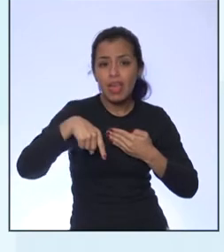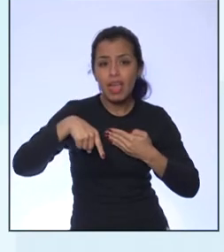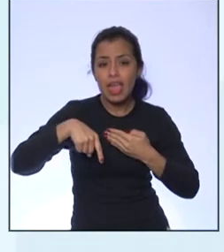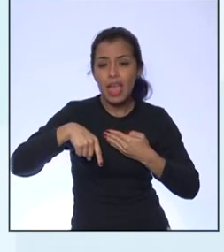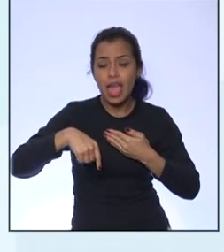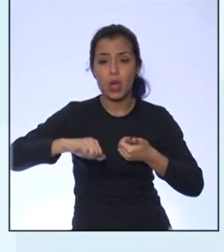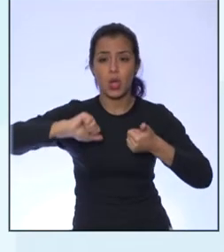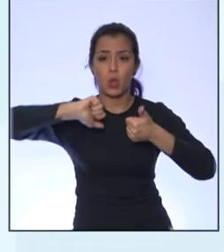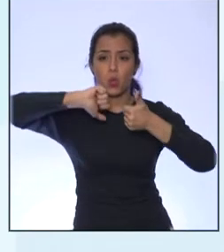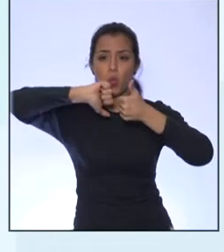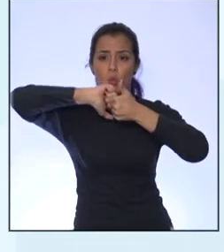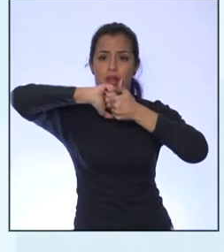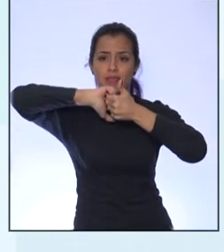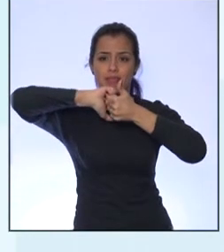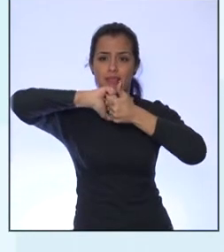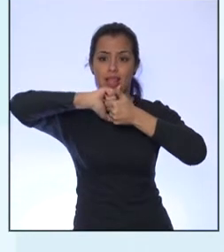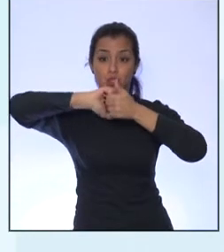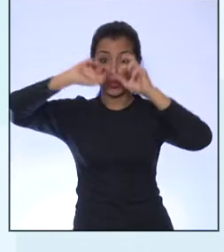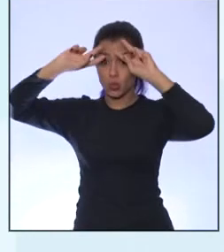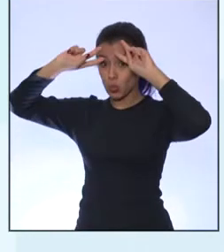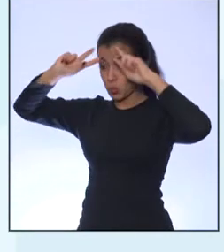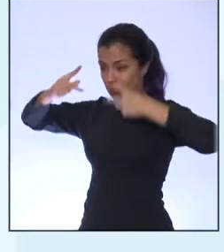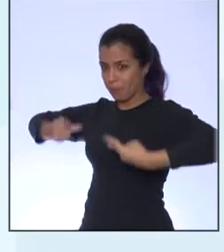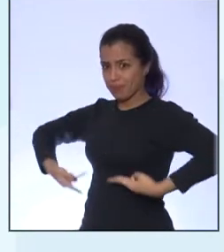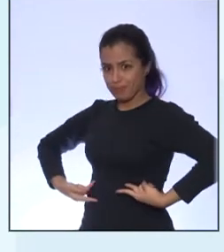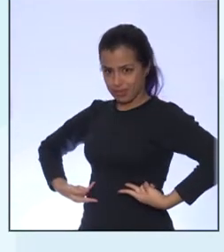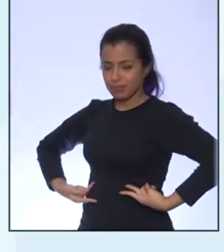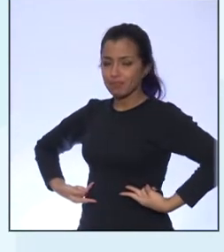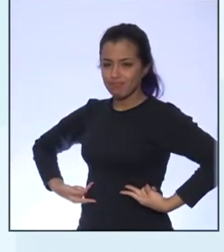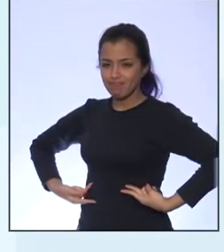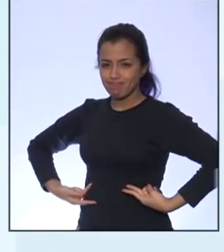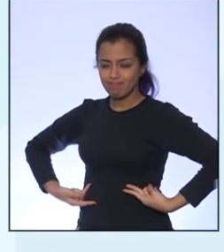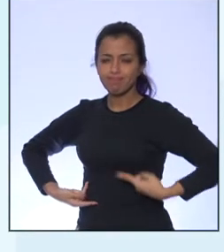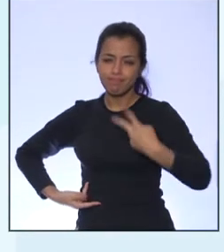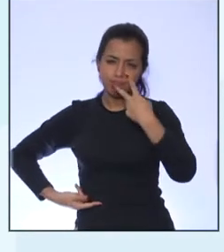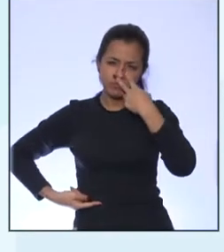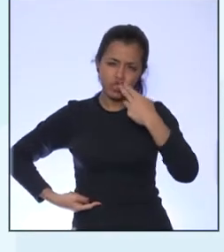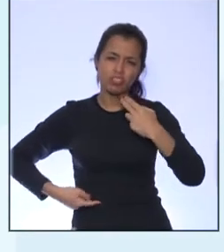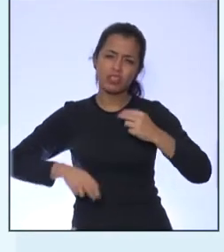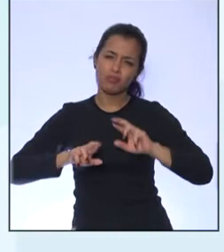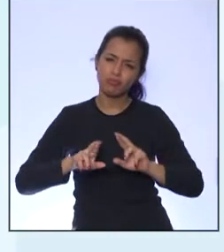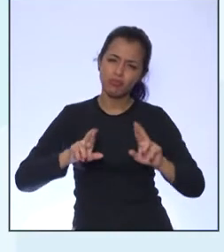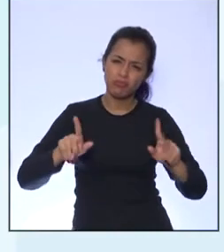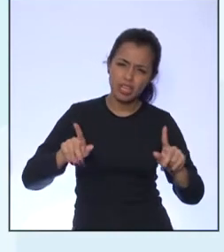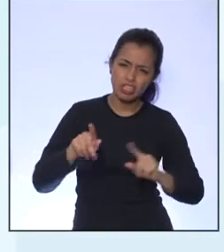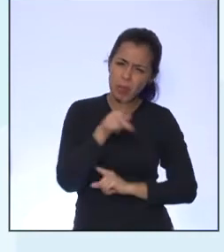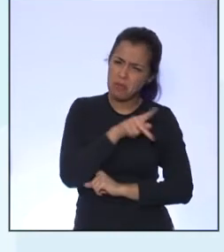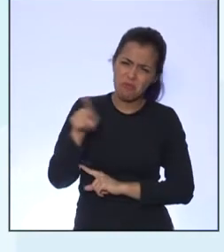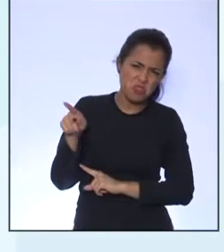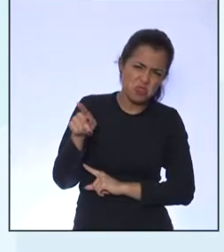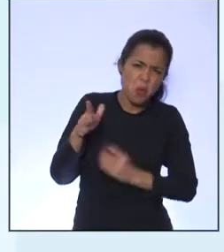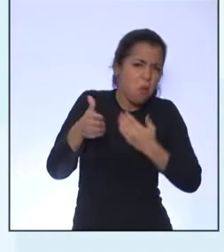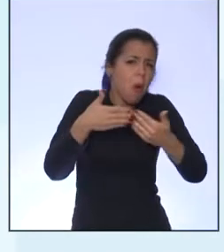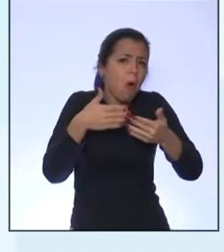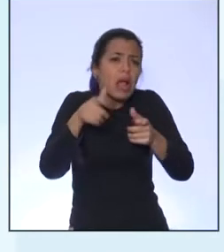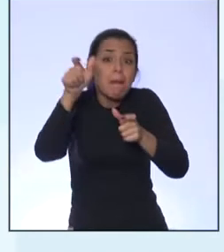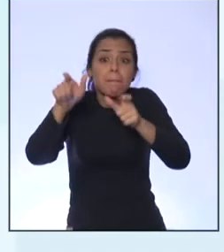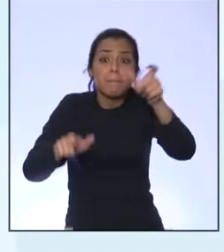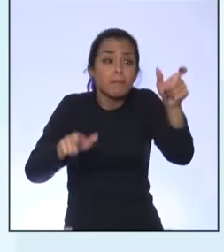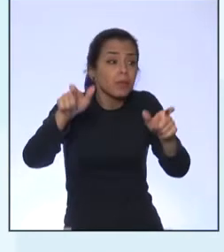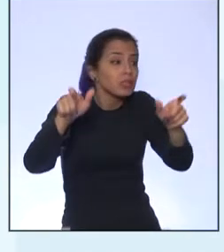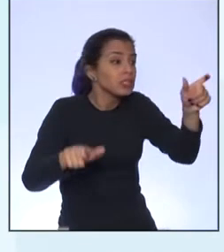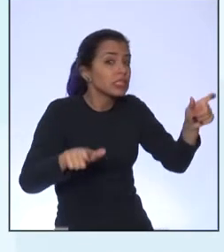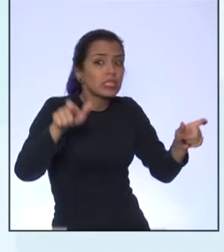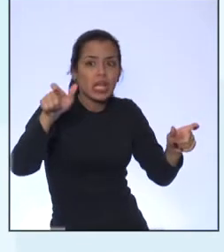chama-se qualidades humanas. Eu acho que o diferencial das pessoas, e aí não é só professores, qualquer